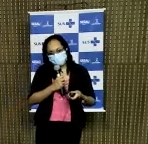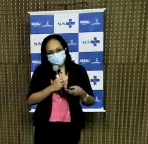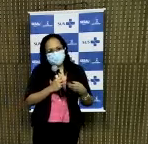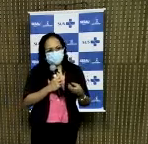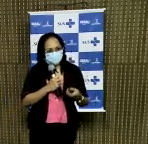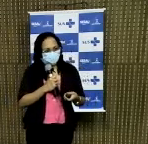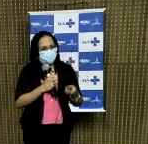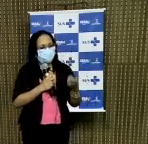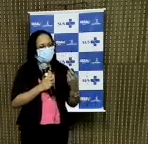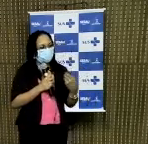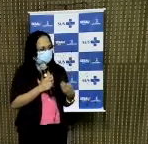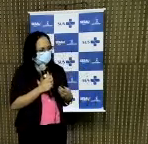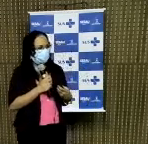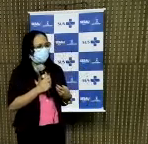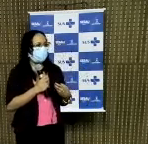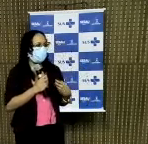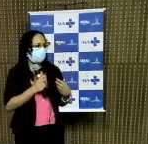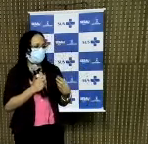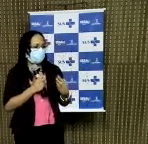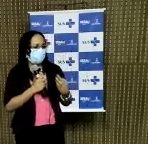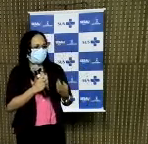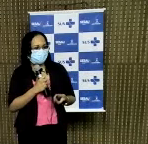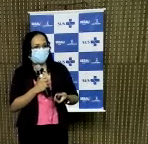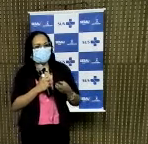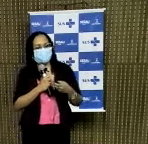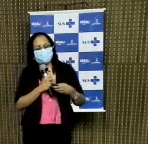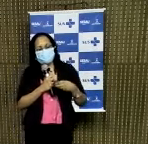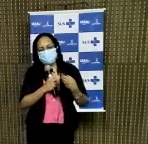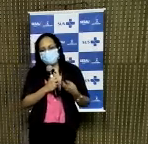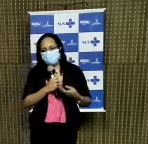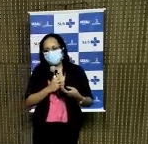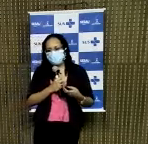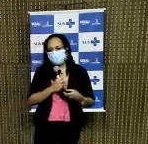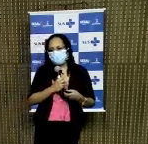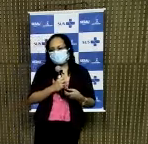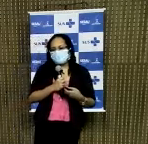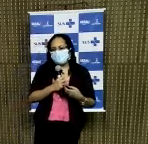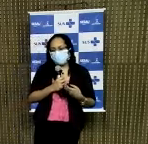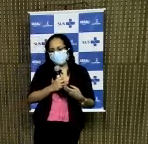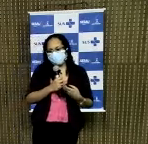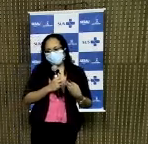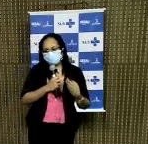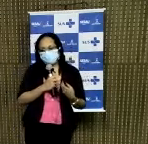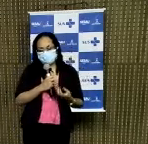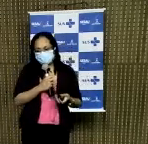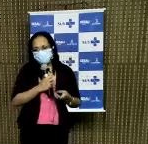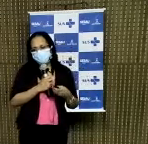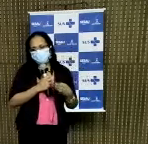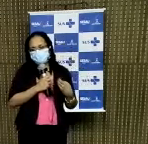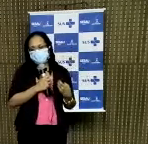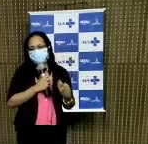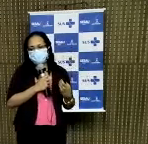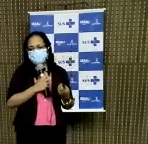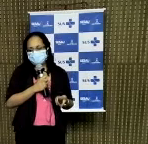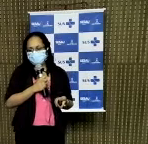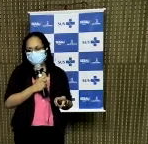sempre que são, a gente convida, né, o seu parceiro para fazer o pré-natal, né, do parceiro, né,